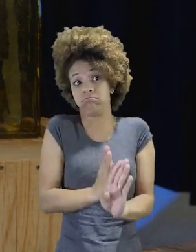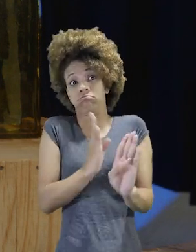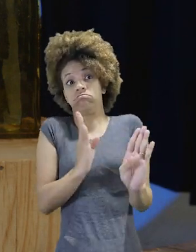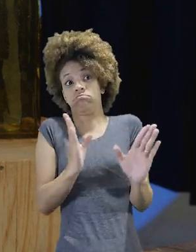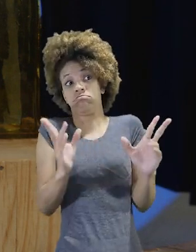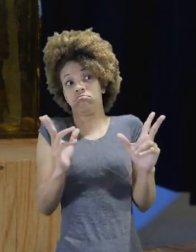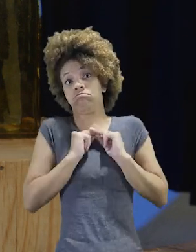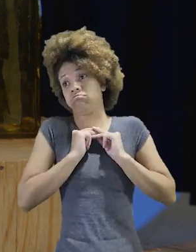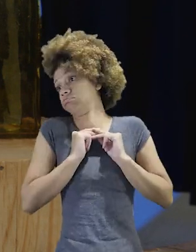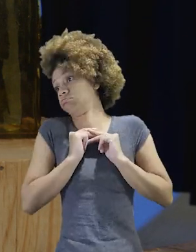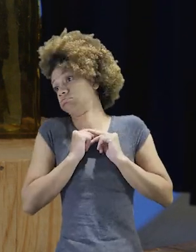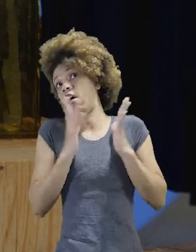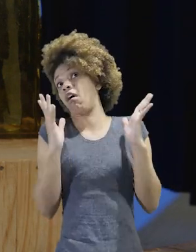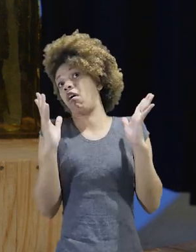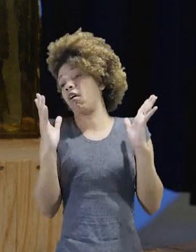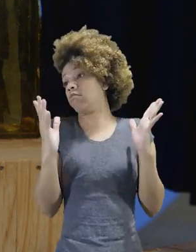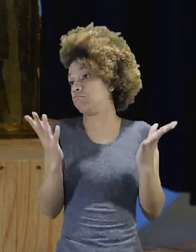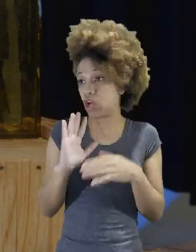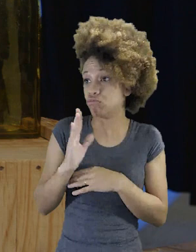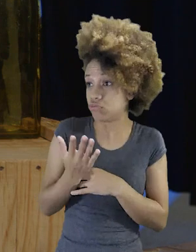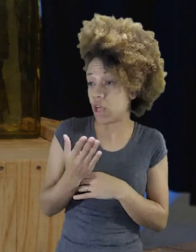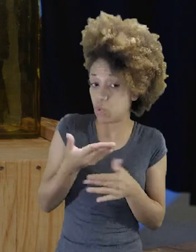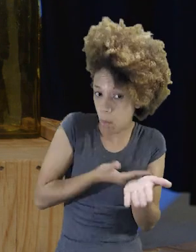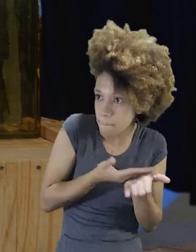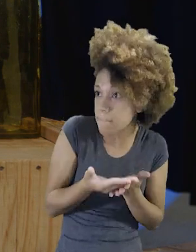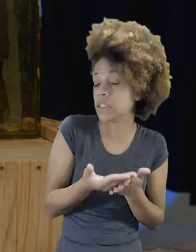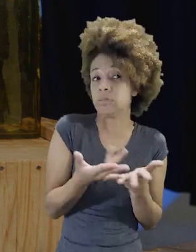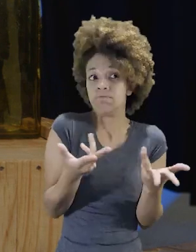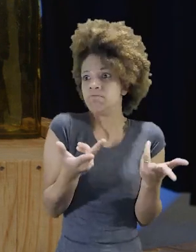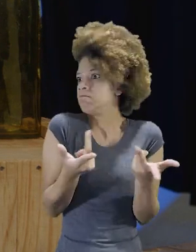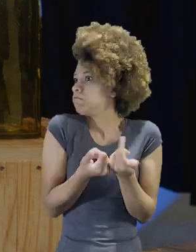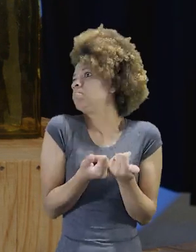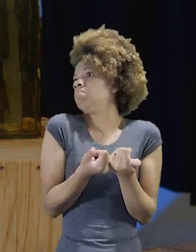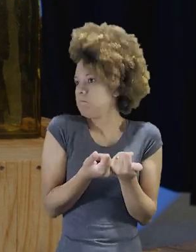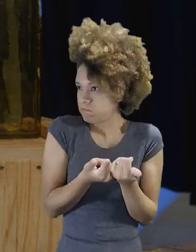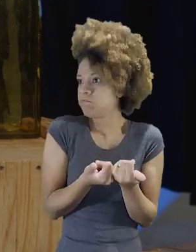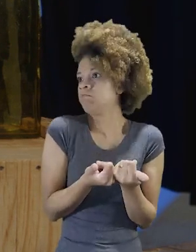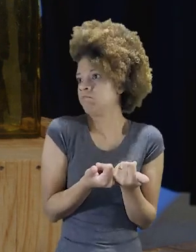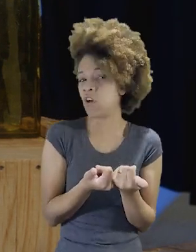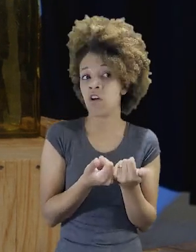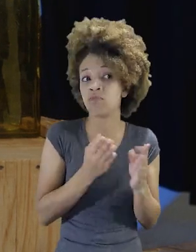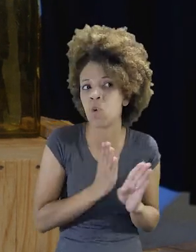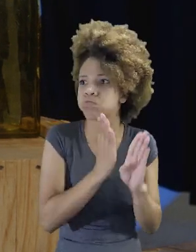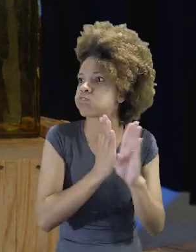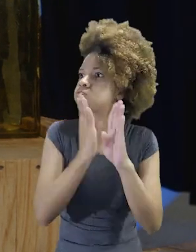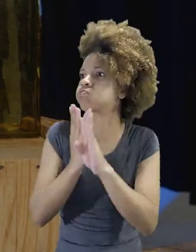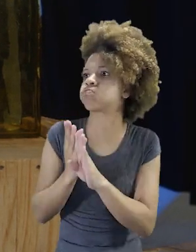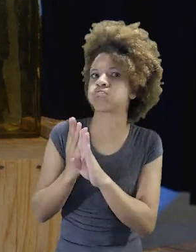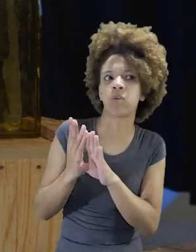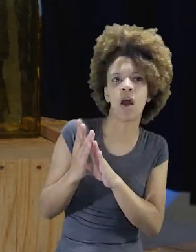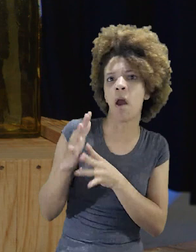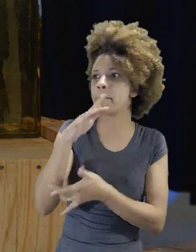tão absurdamente já do começo brilhante foi tanto foi